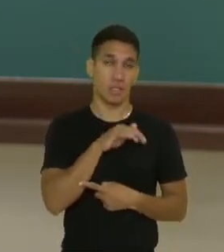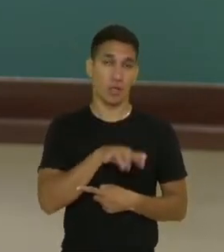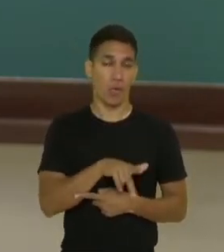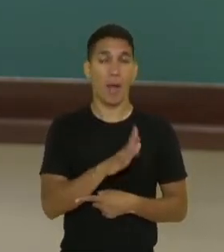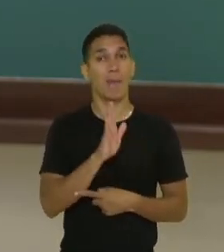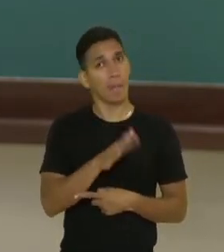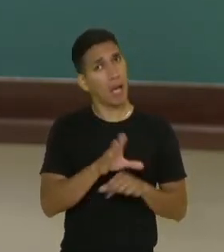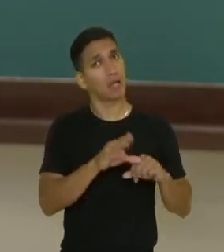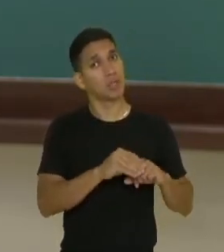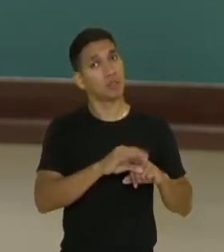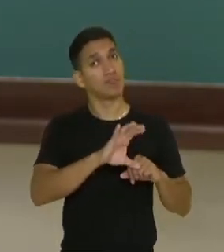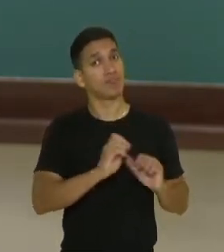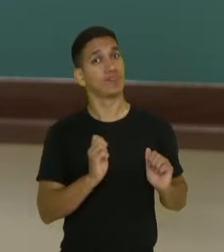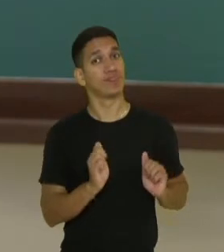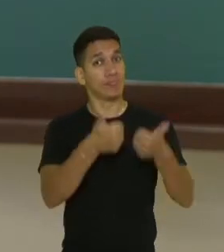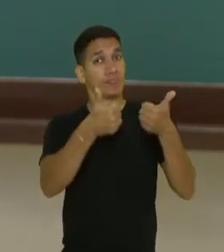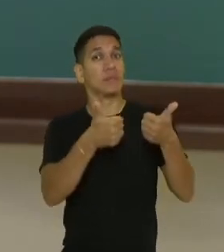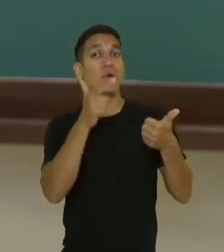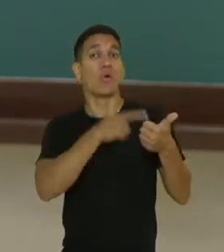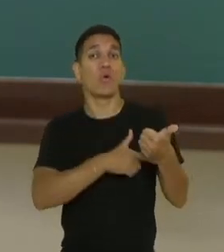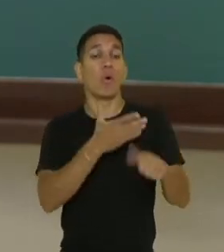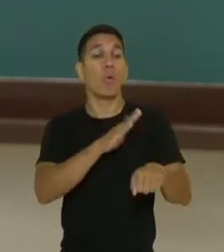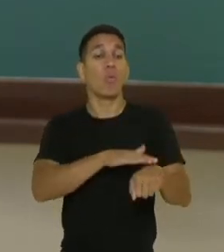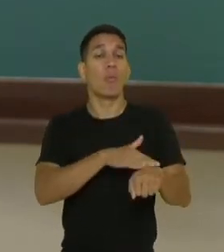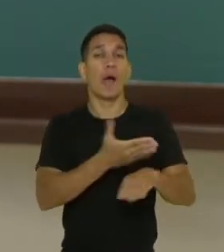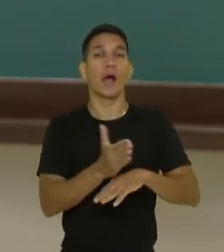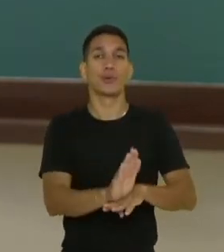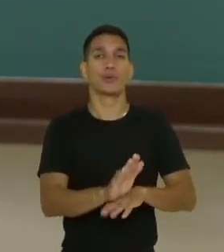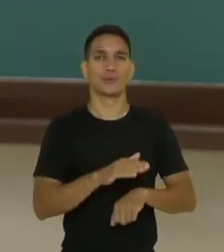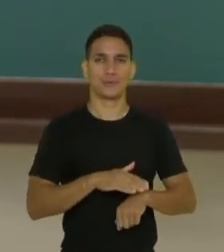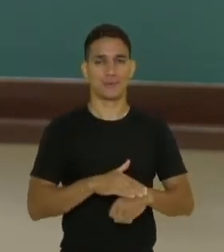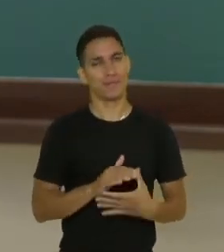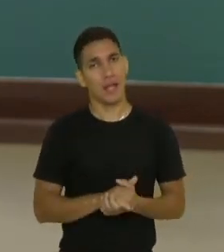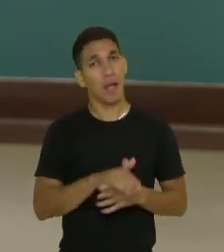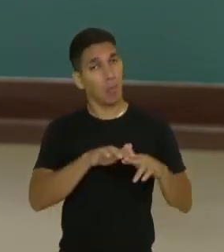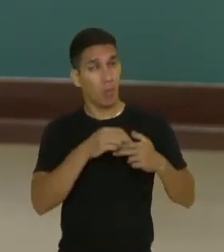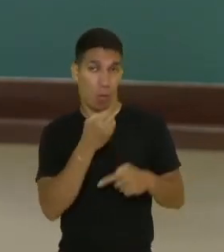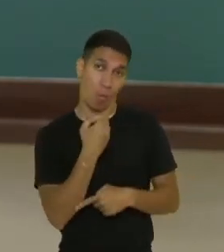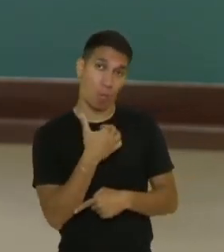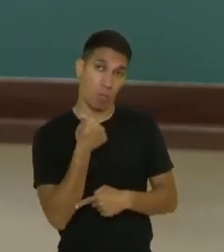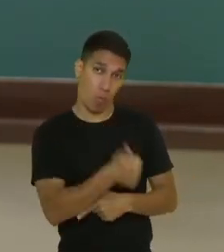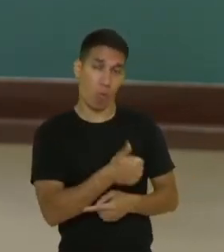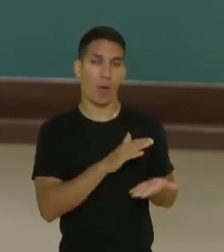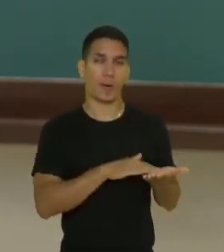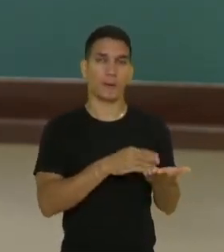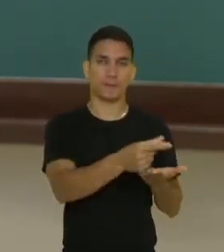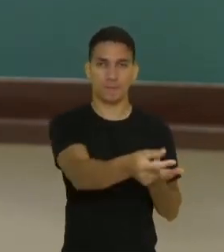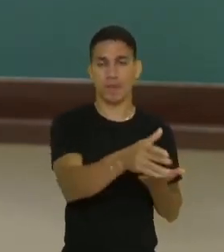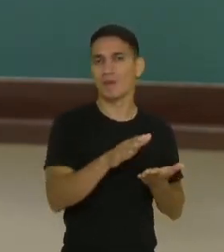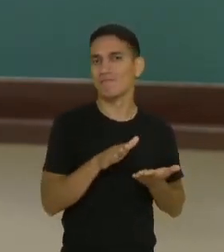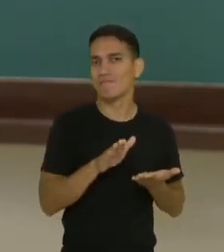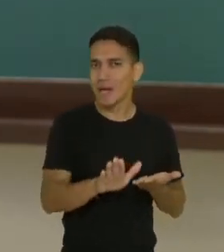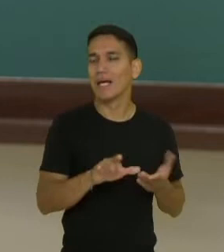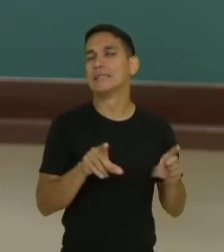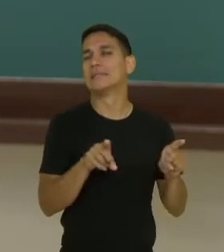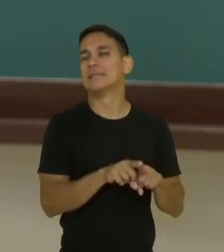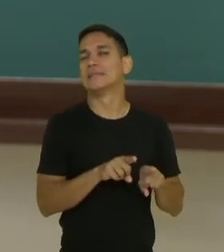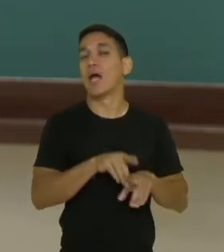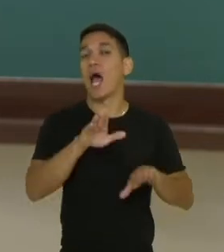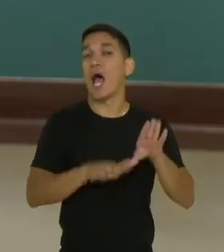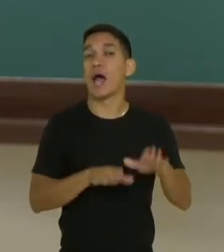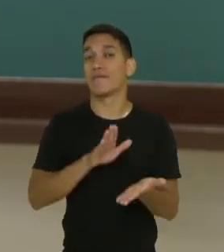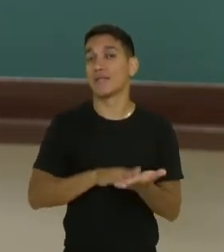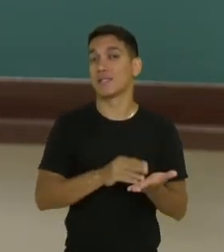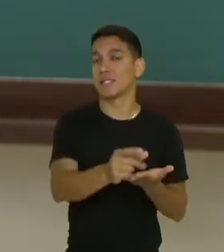conhecimento válido que servia ali para eles. Esse é o lado bom do senso comum. Porém, às vezes o senso comum é usado como